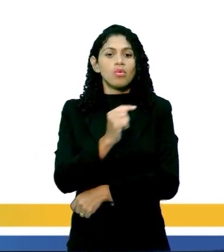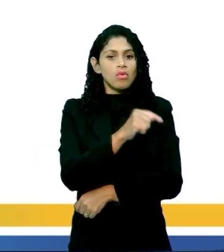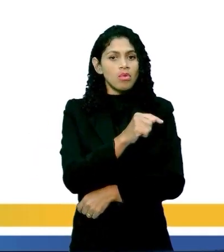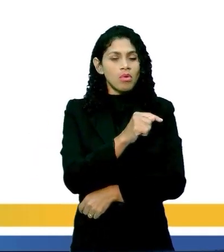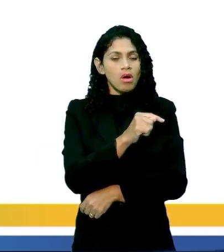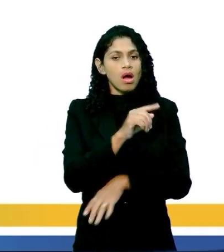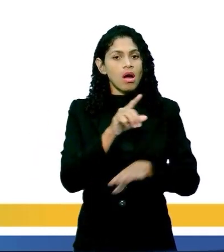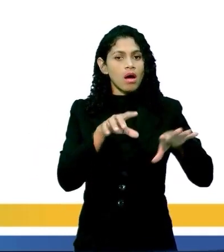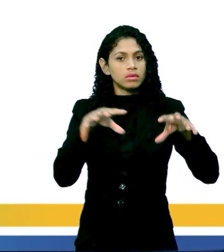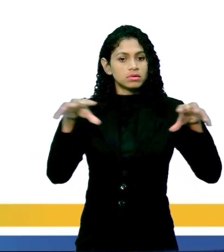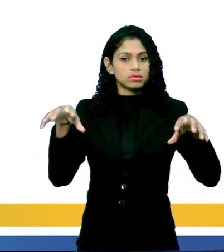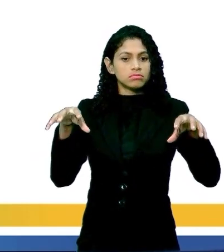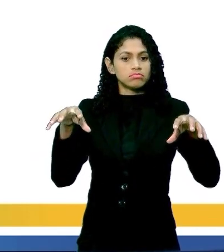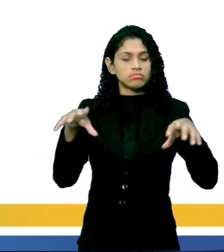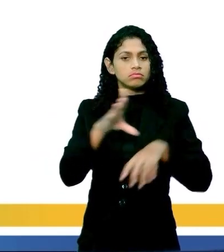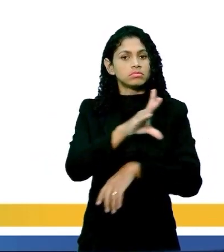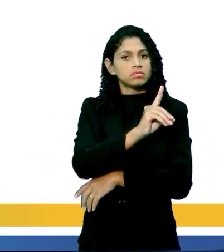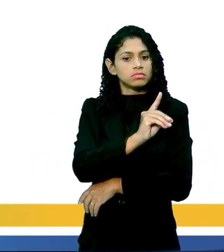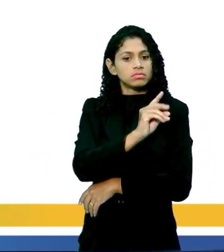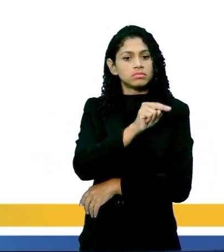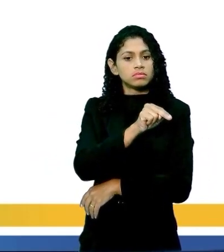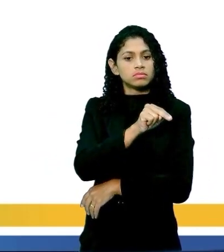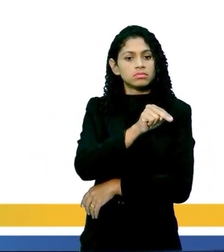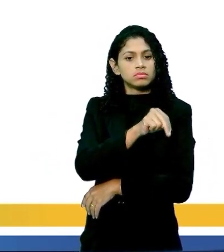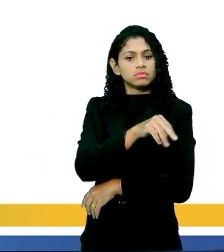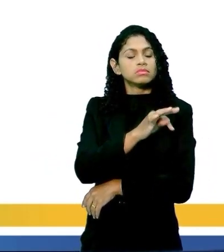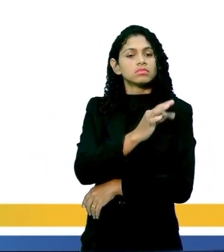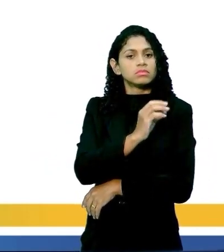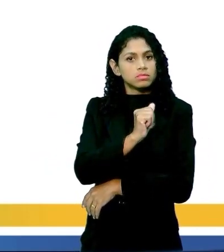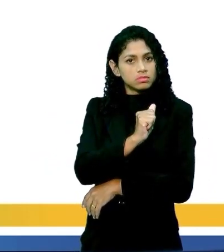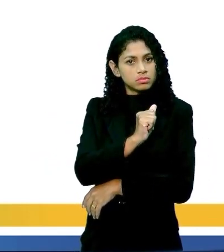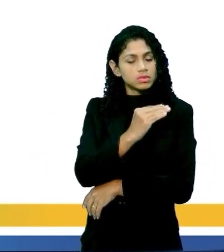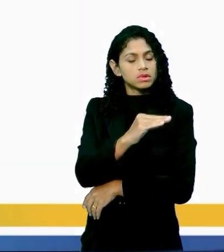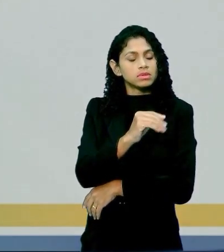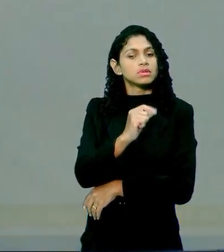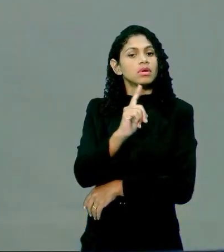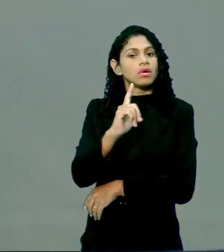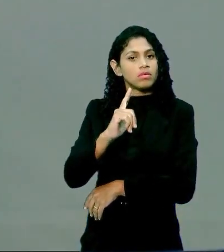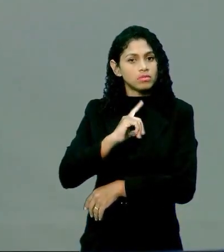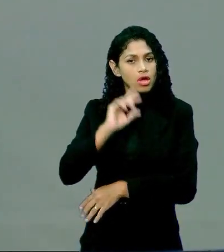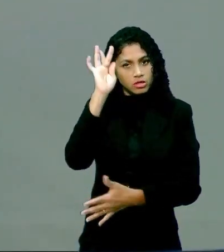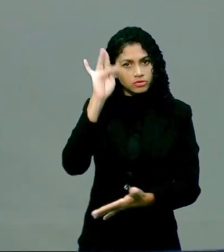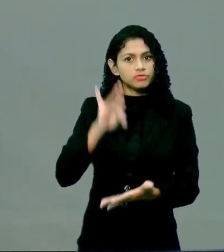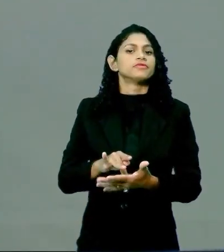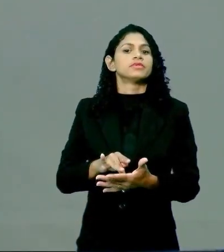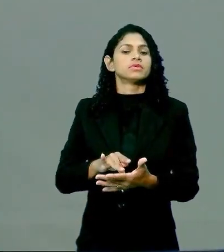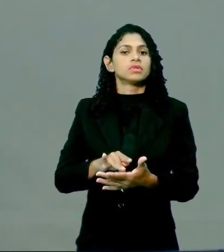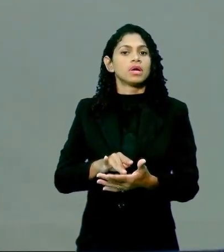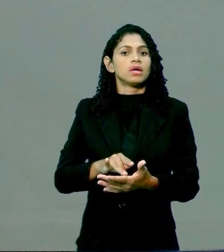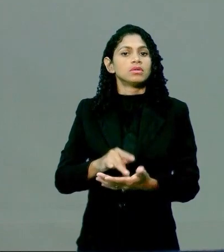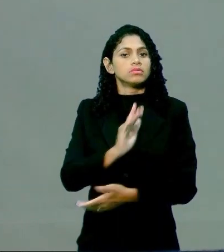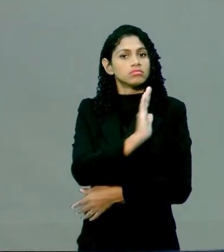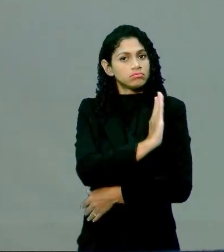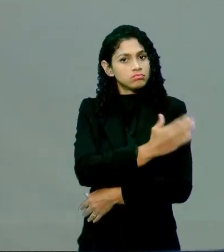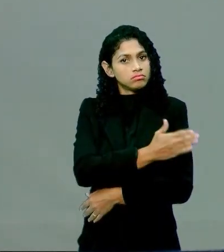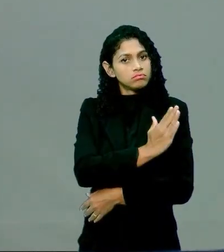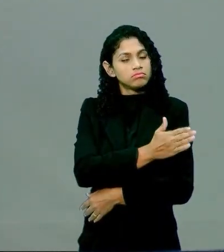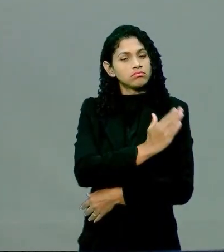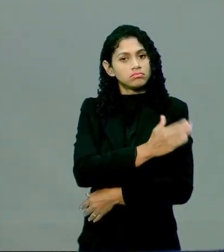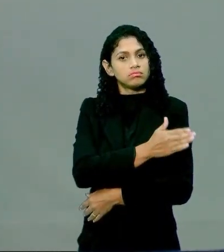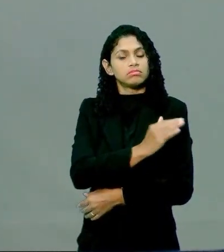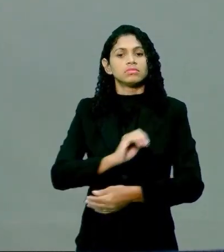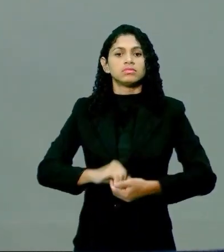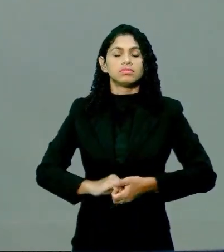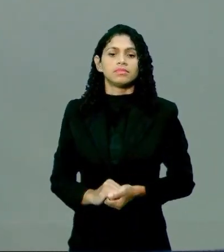primordial, anatômico do coração, não é pessoal? Então, no texto não literário, lembra, a gente tem o foco